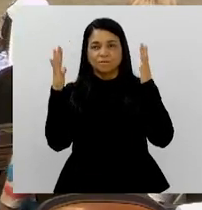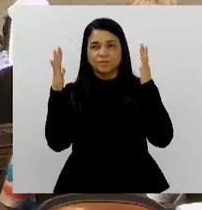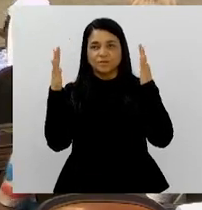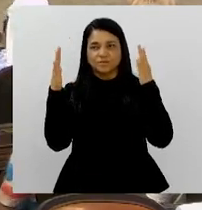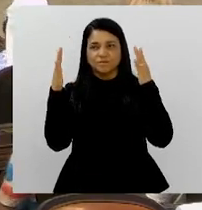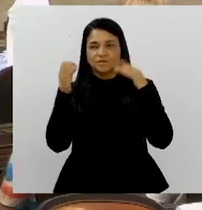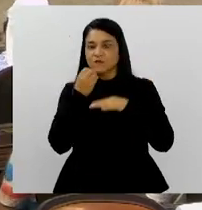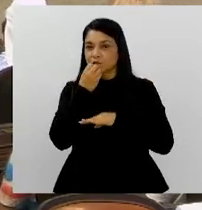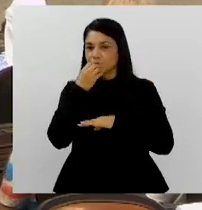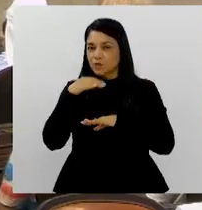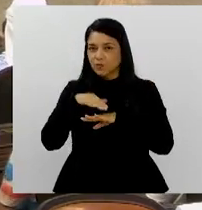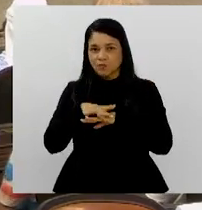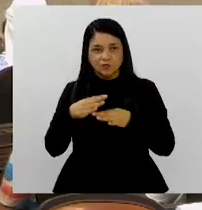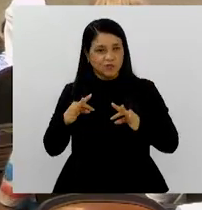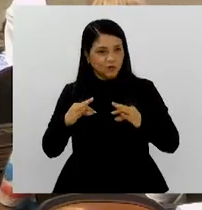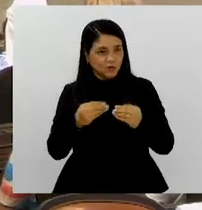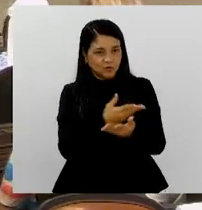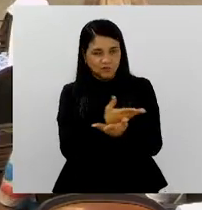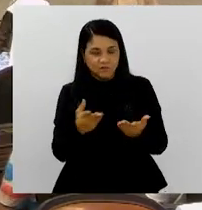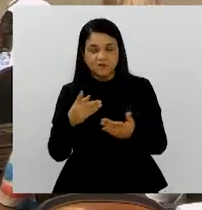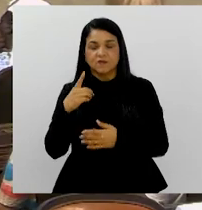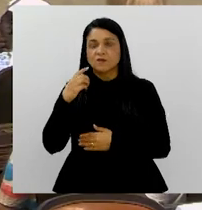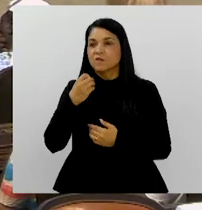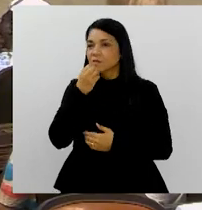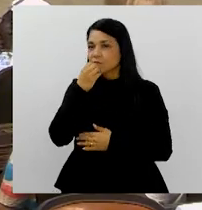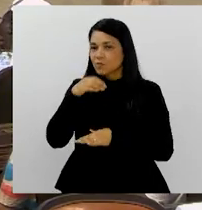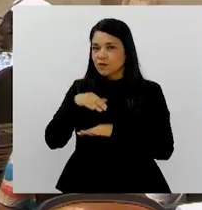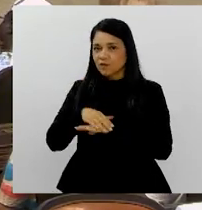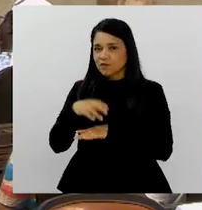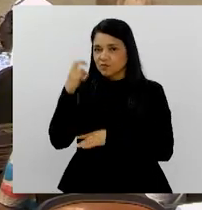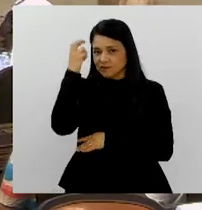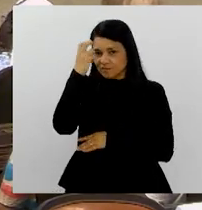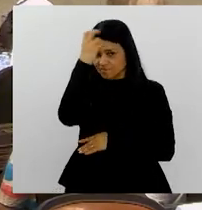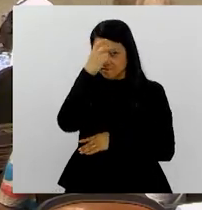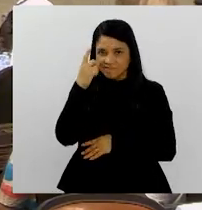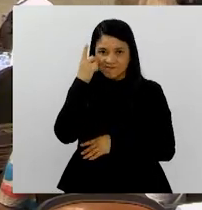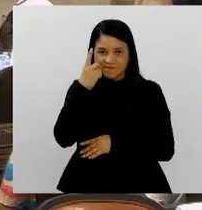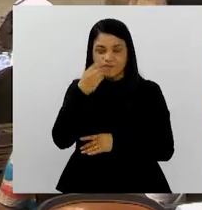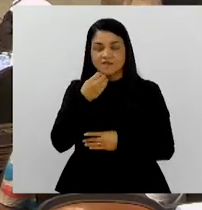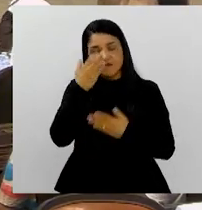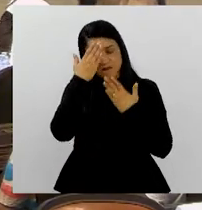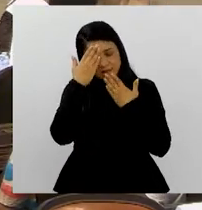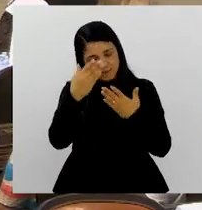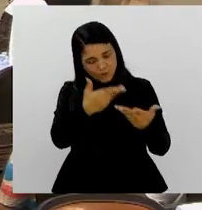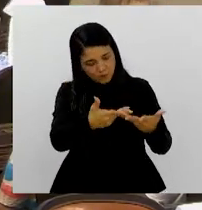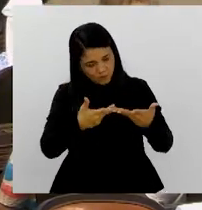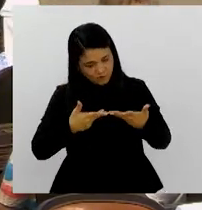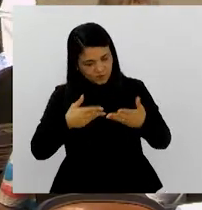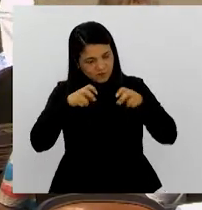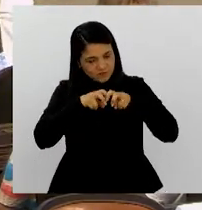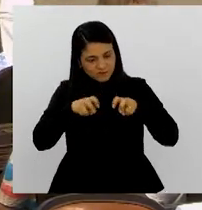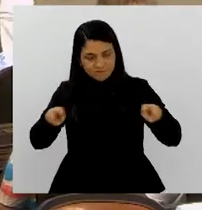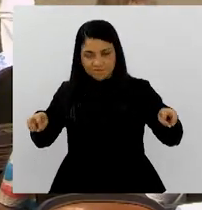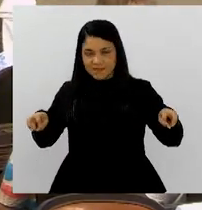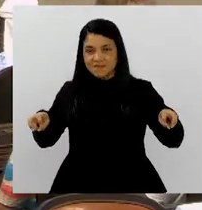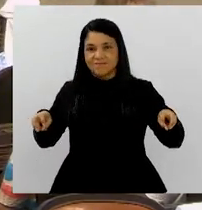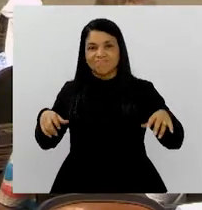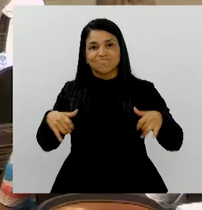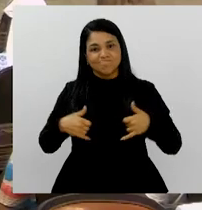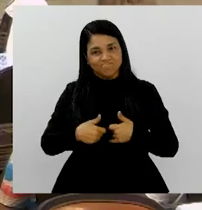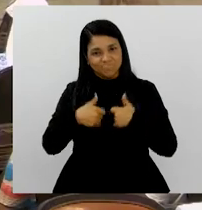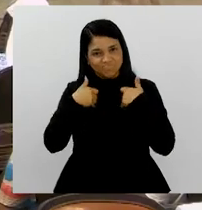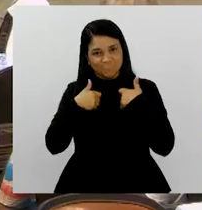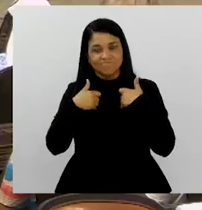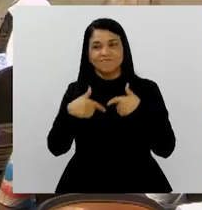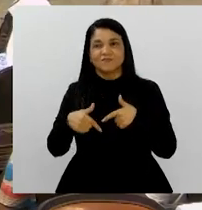Boa noite a todos. Boa noite, deputada Verônica. Quero agradecer pelo convite e colocar nessa mesa de honra aqui esse espaço para o